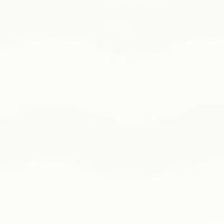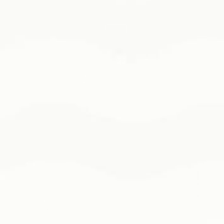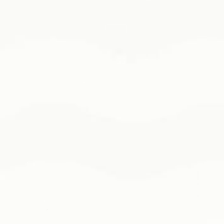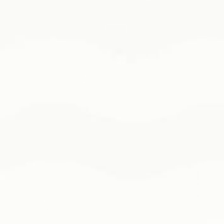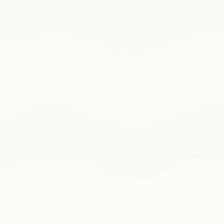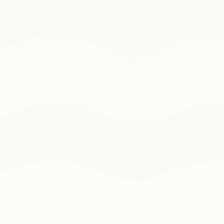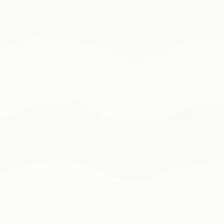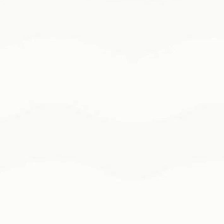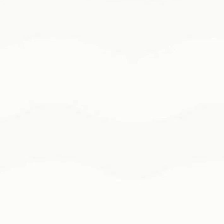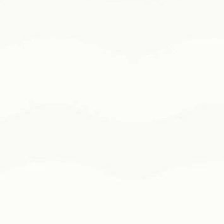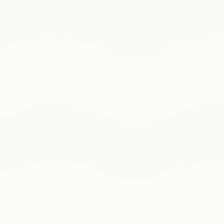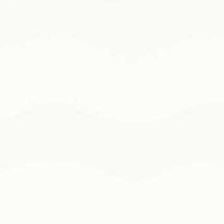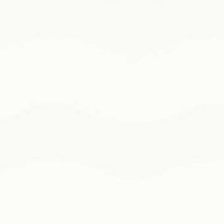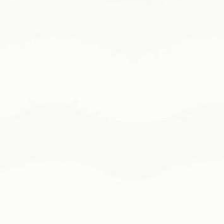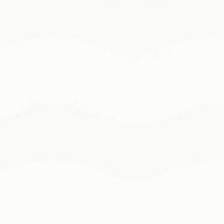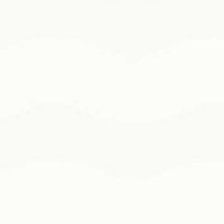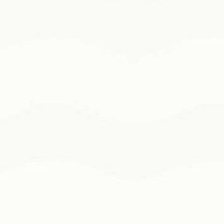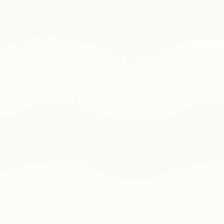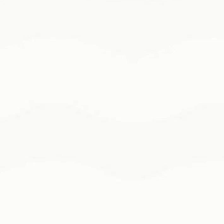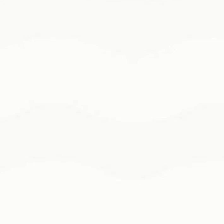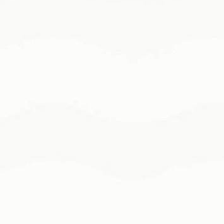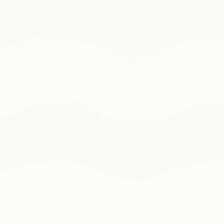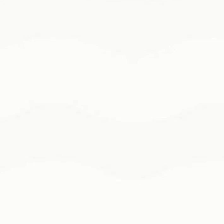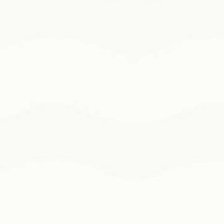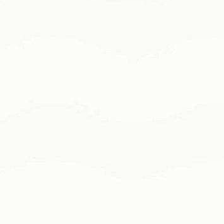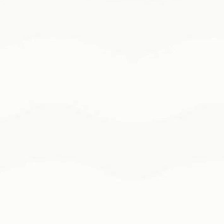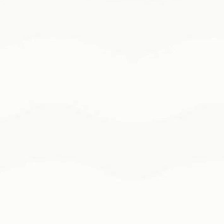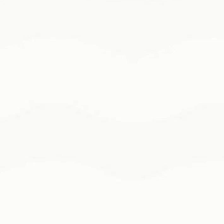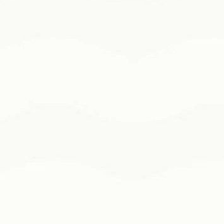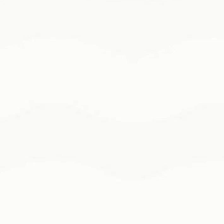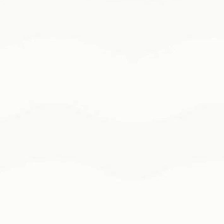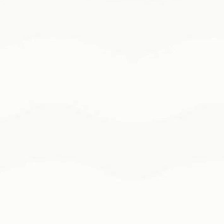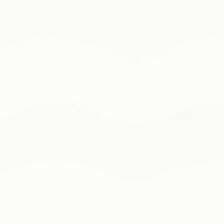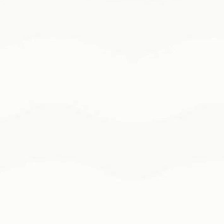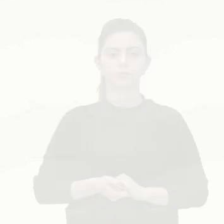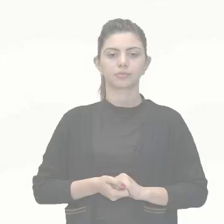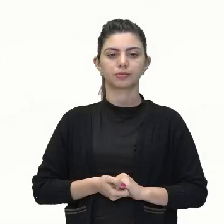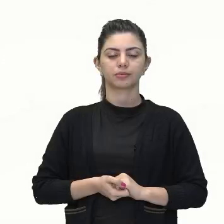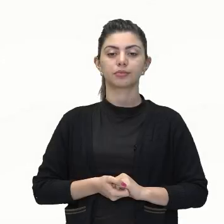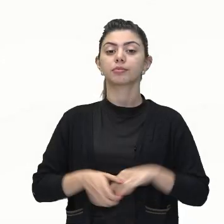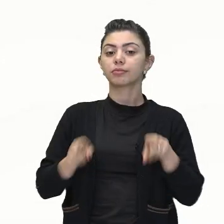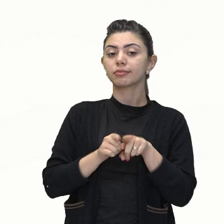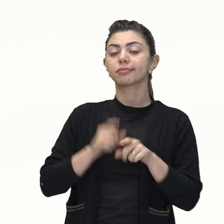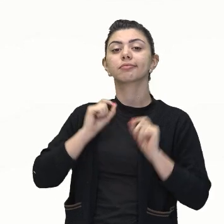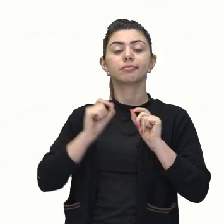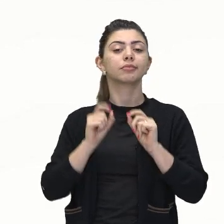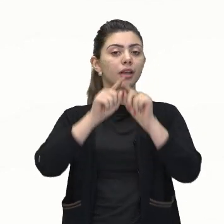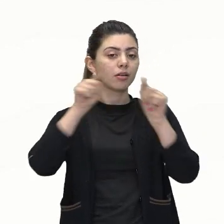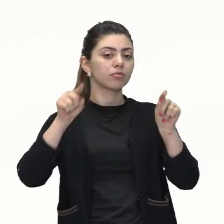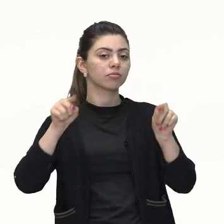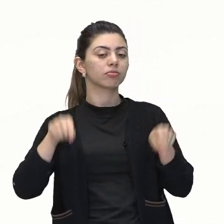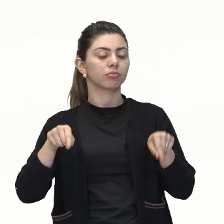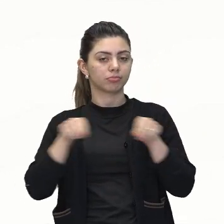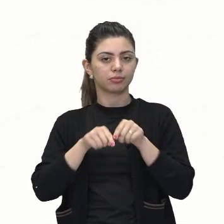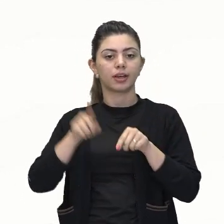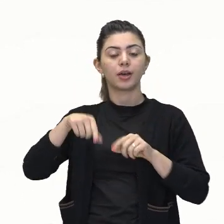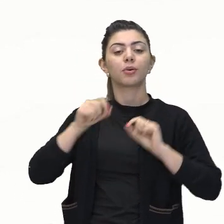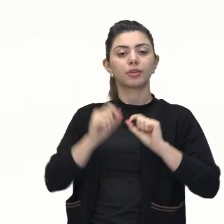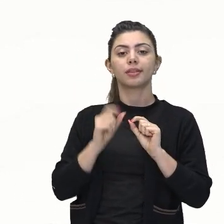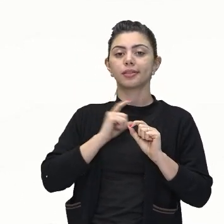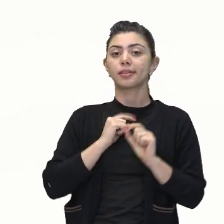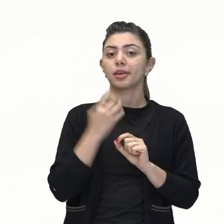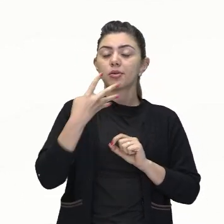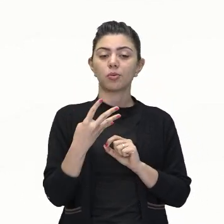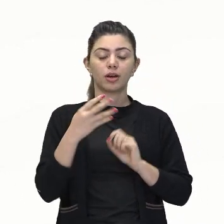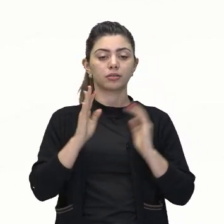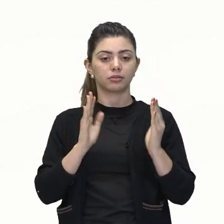de polígono regular. Nós temos então também o quadrado, que é um quadrilátero regular.